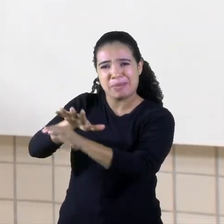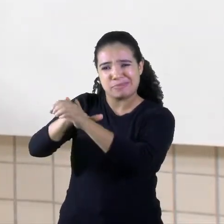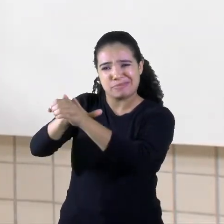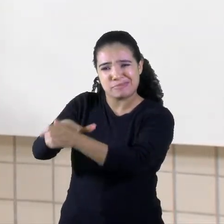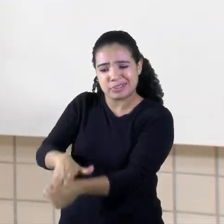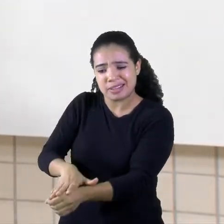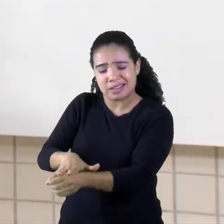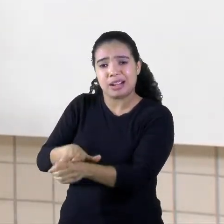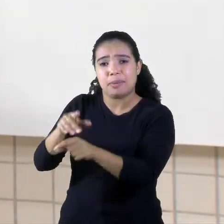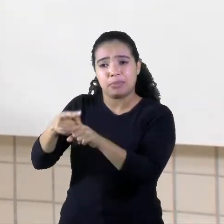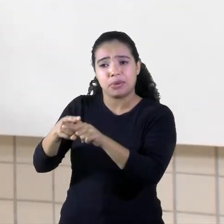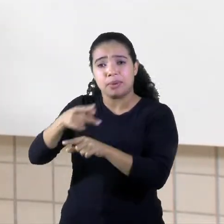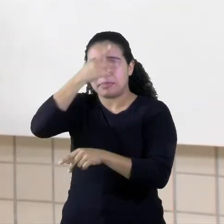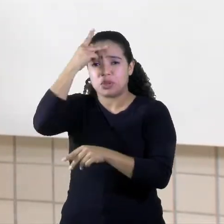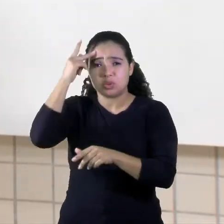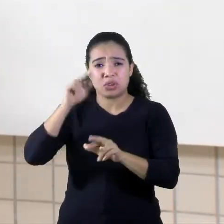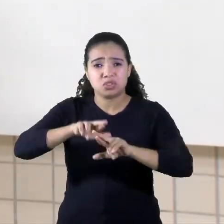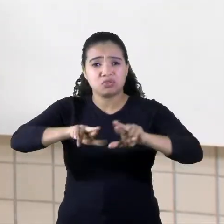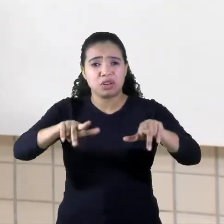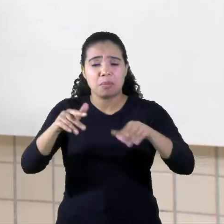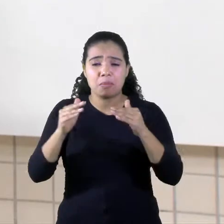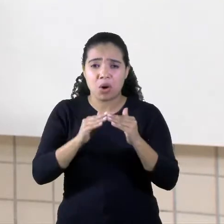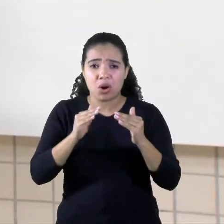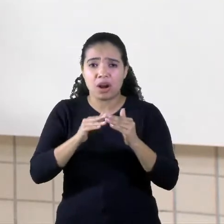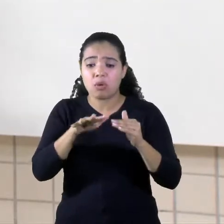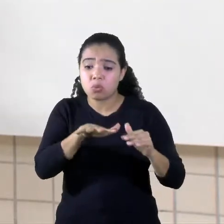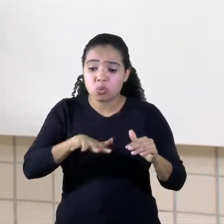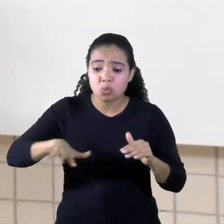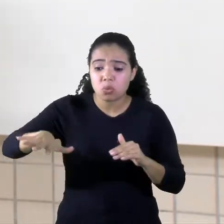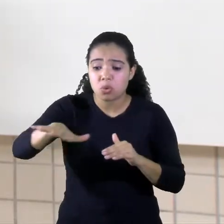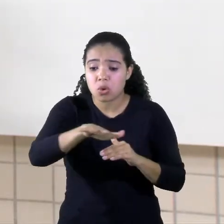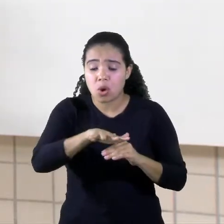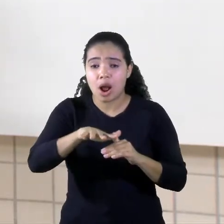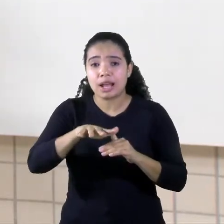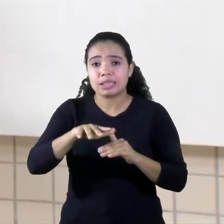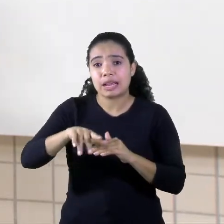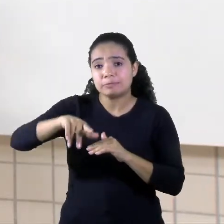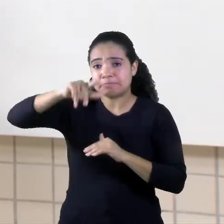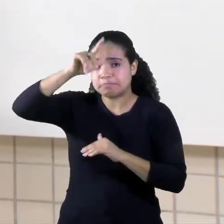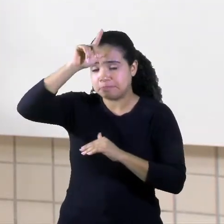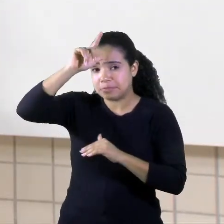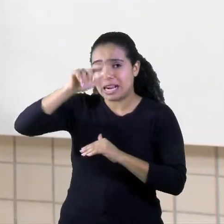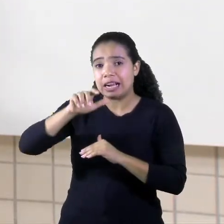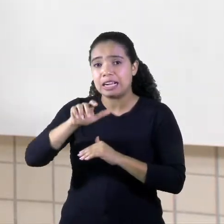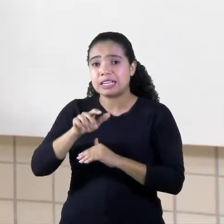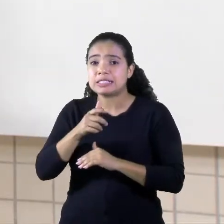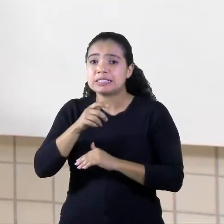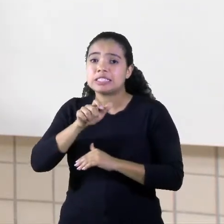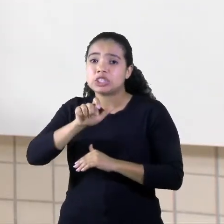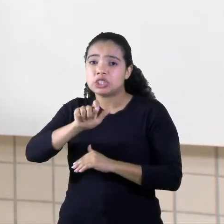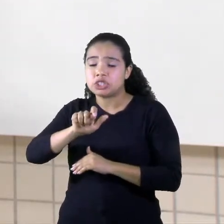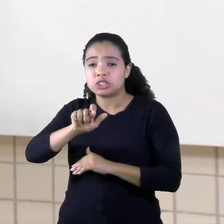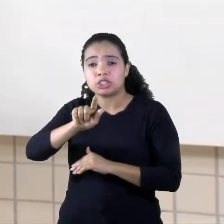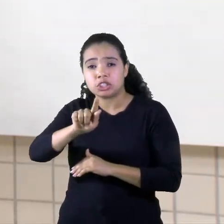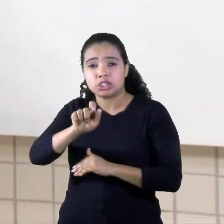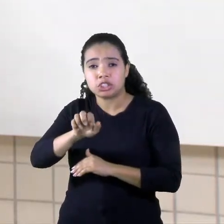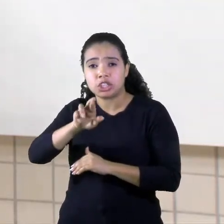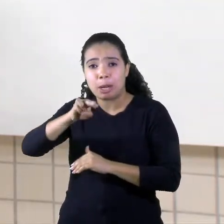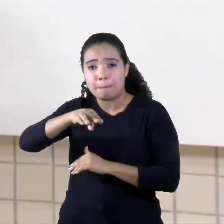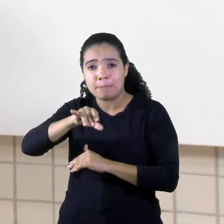pessoas diferentes morando em um território, o território dos povos germânicos. Vamos falar um pouquinho, resumidamente, sobre isso,